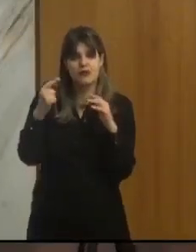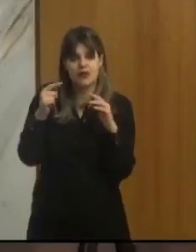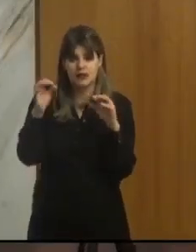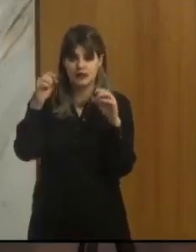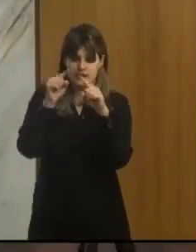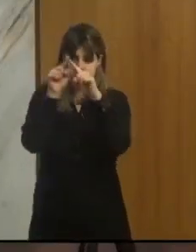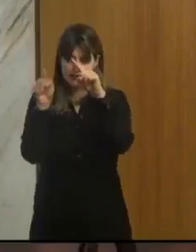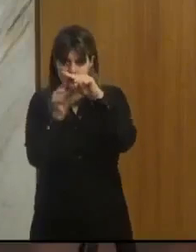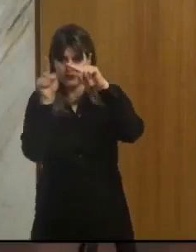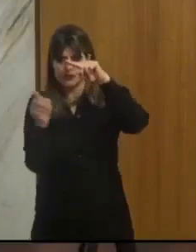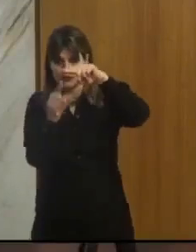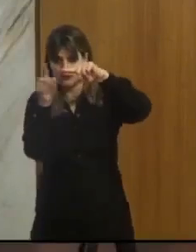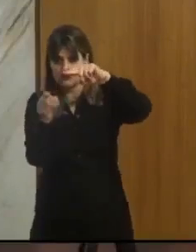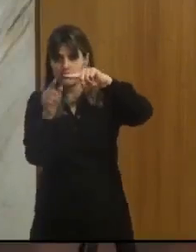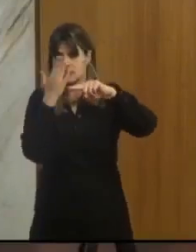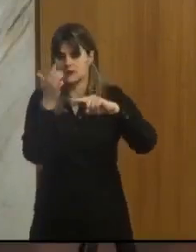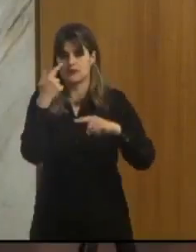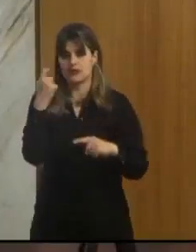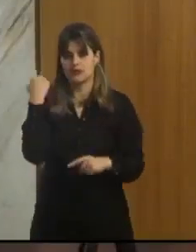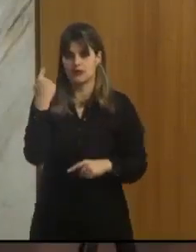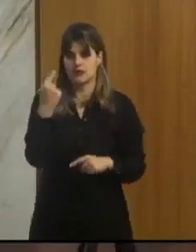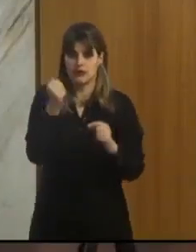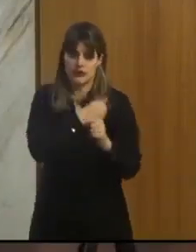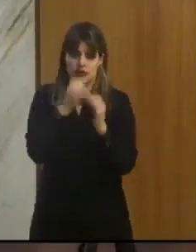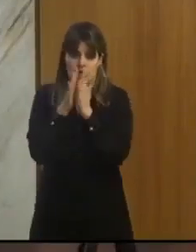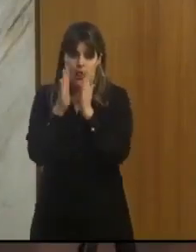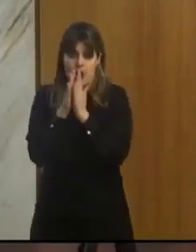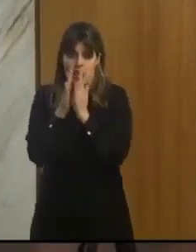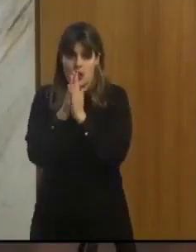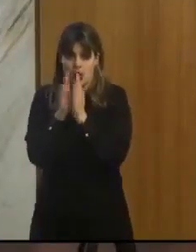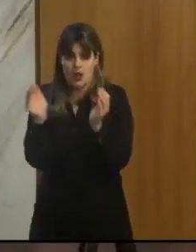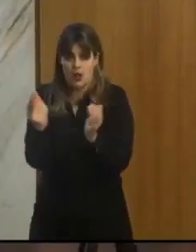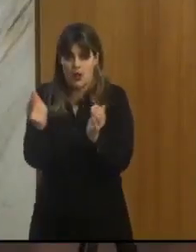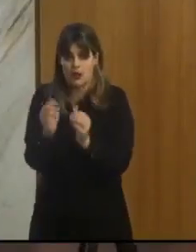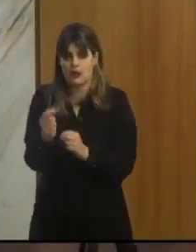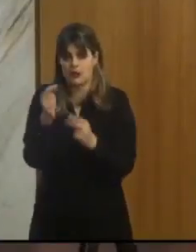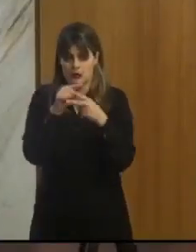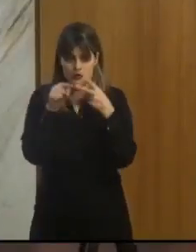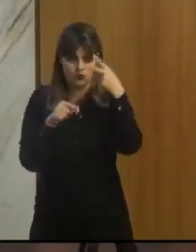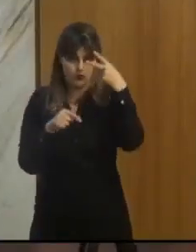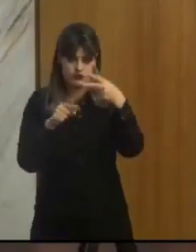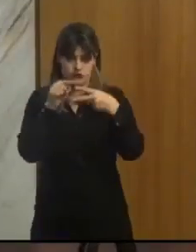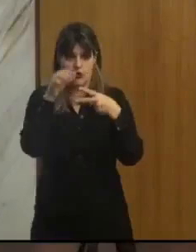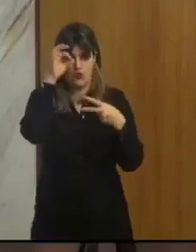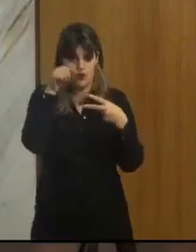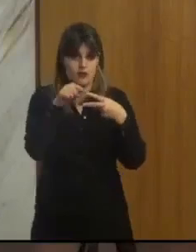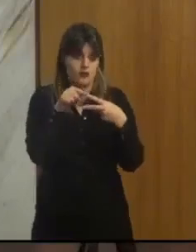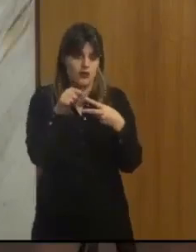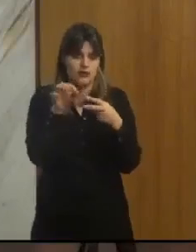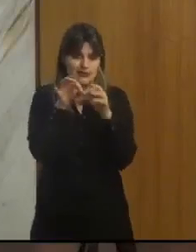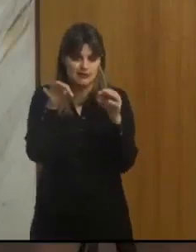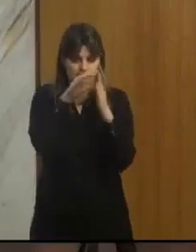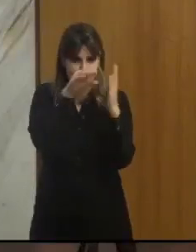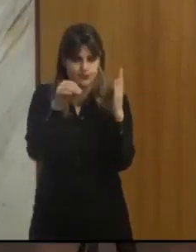concêntricos. Se repararem, esta capela tem aqui duas coisas. Uma é o óculo, que é uma réplica, um